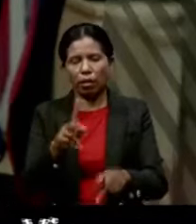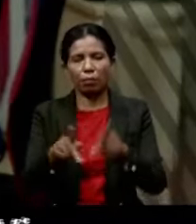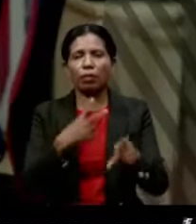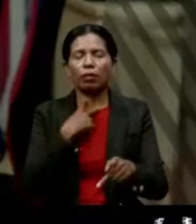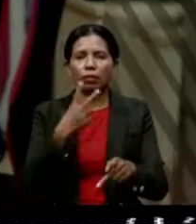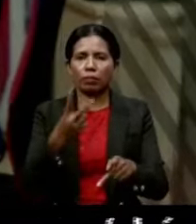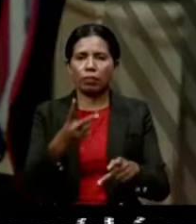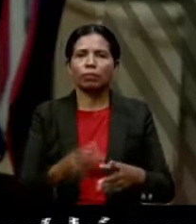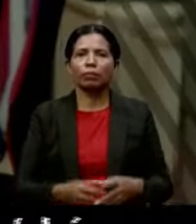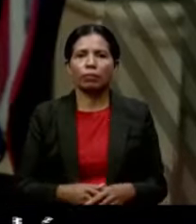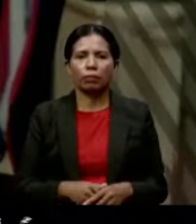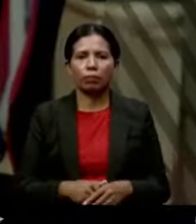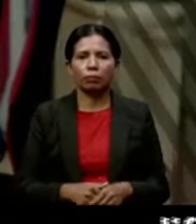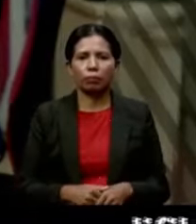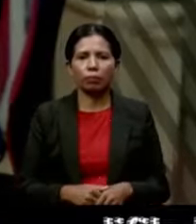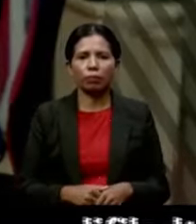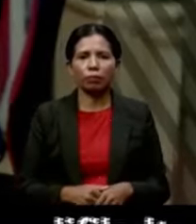nelian.